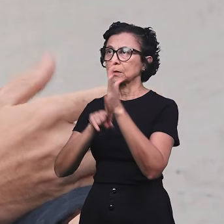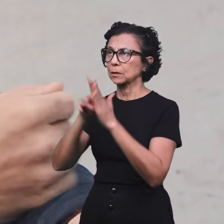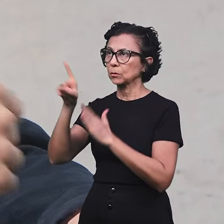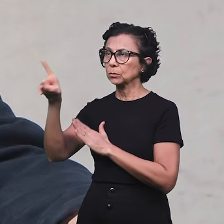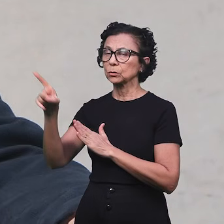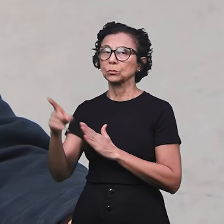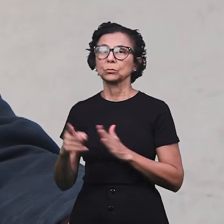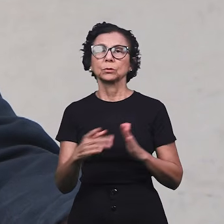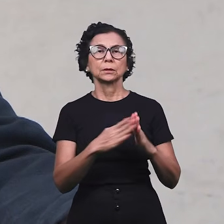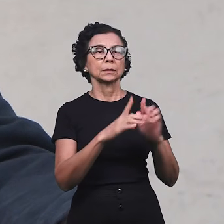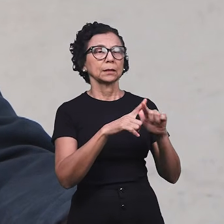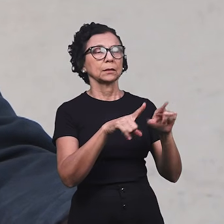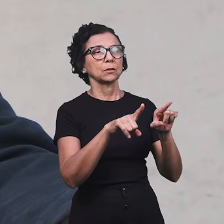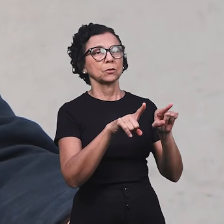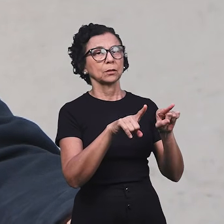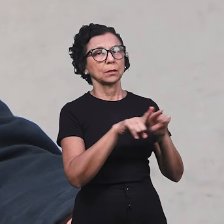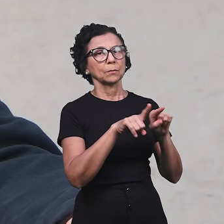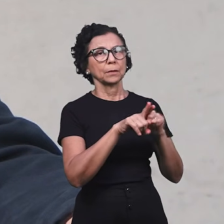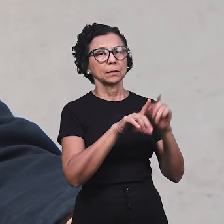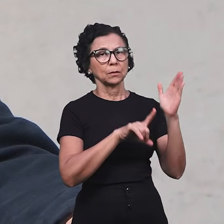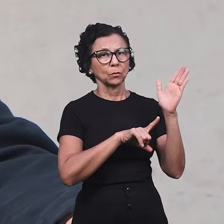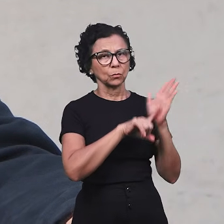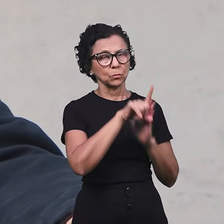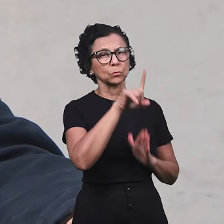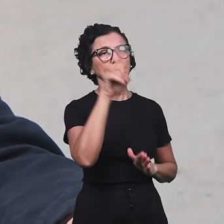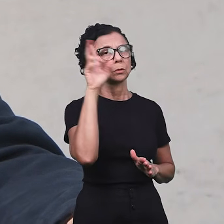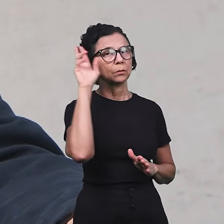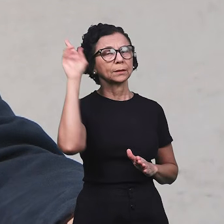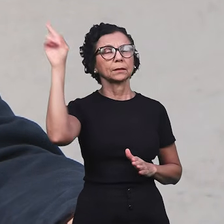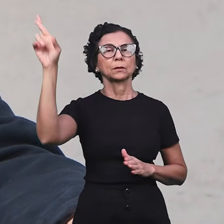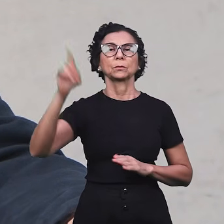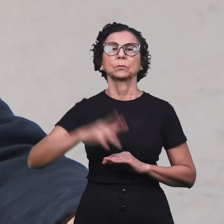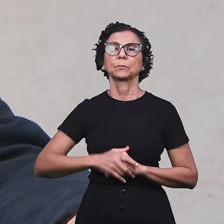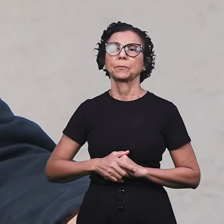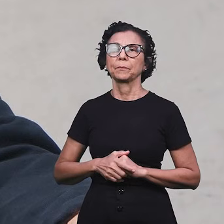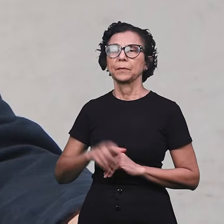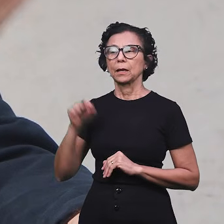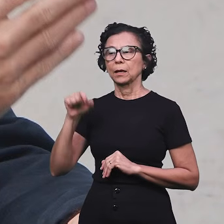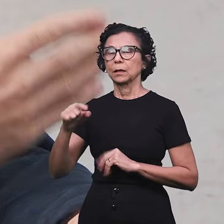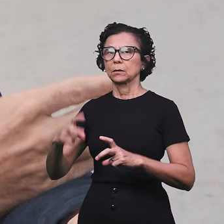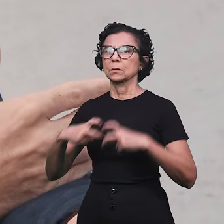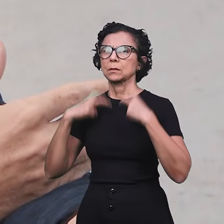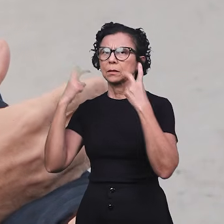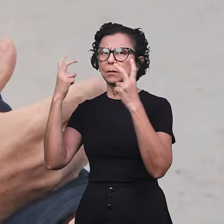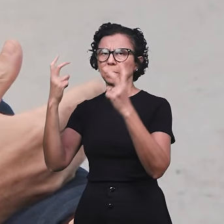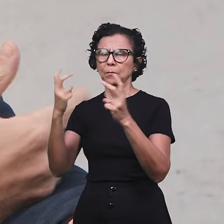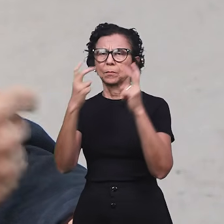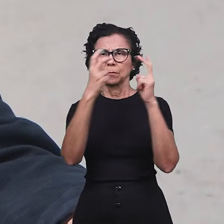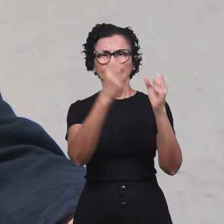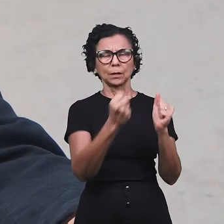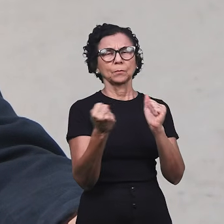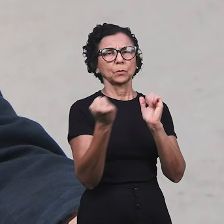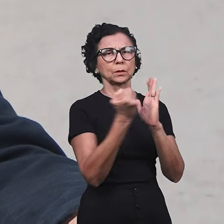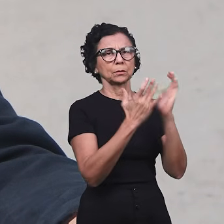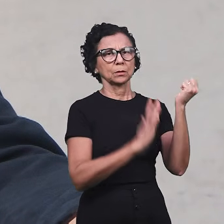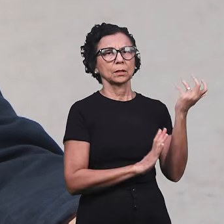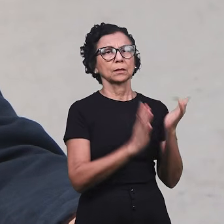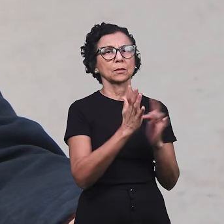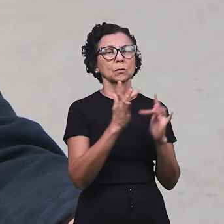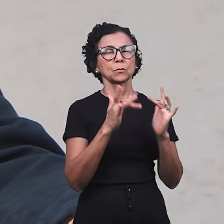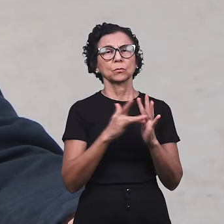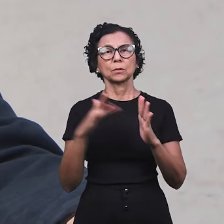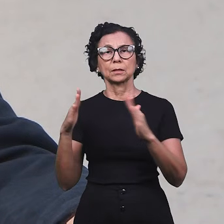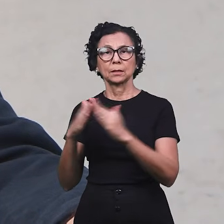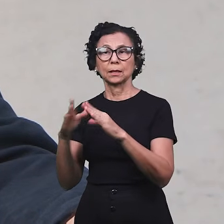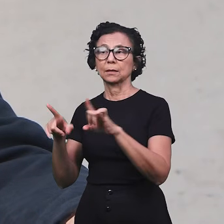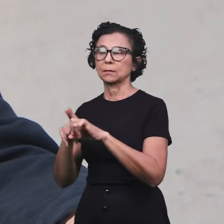igreja, mas em casa nós consultamos ao Senhor também. Não é? Nós clamamos pelo sangue de Jesus na igreja, mas na nossa casa